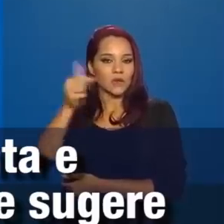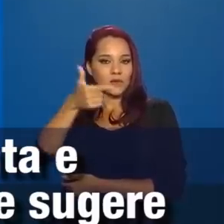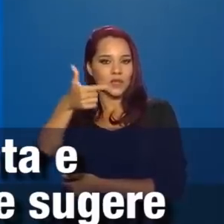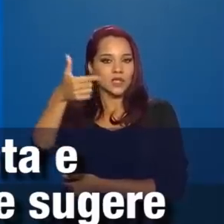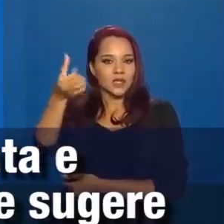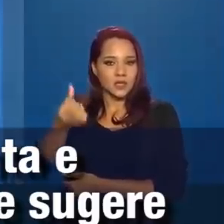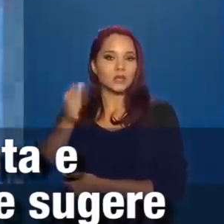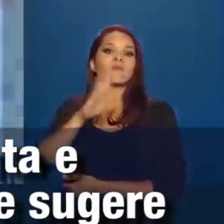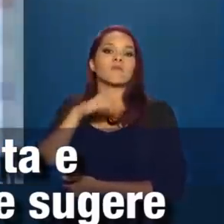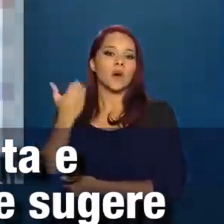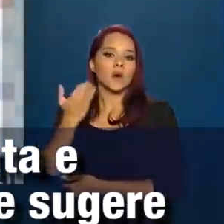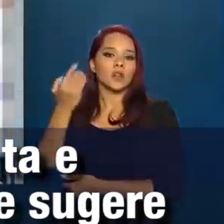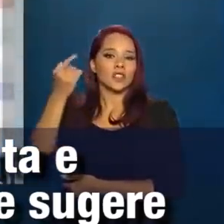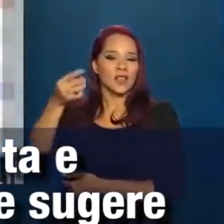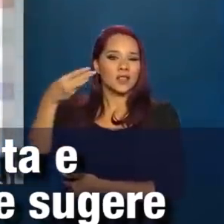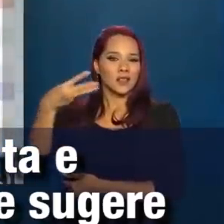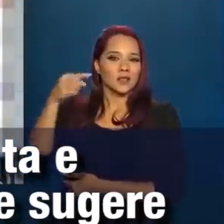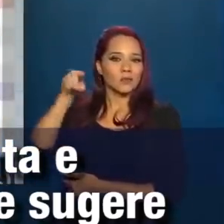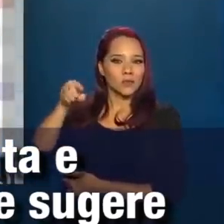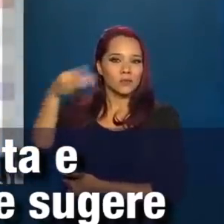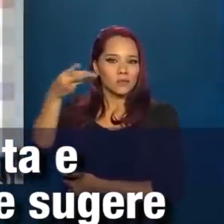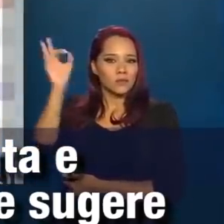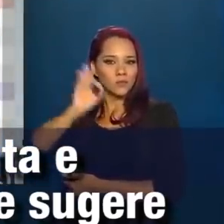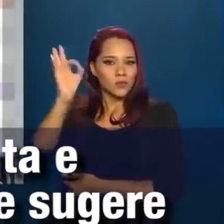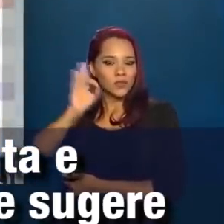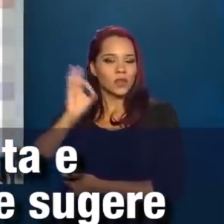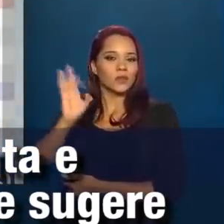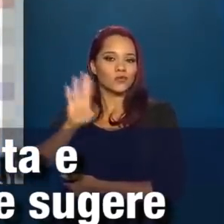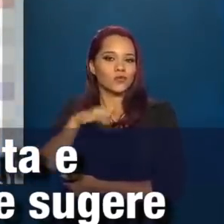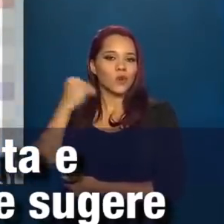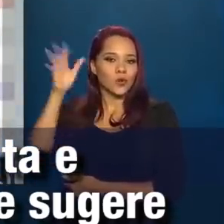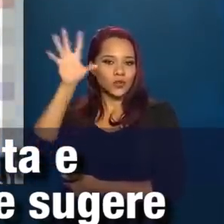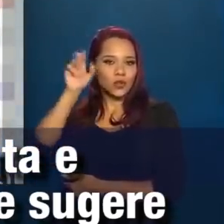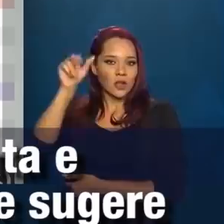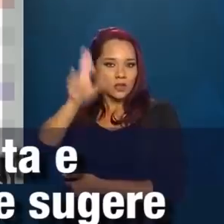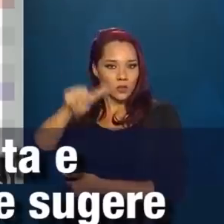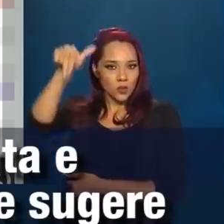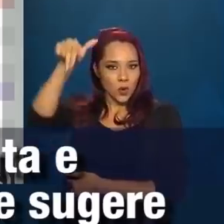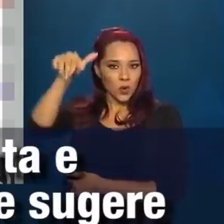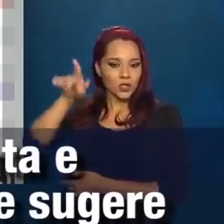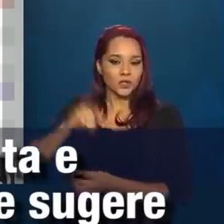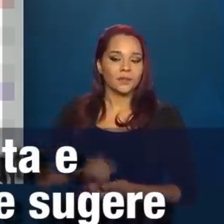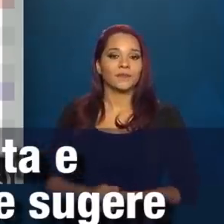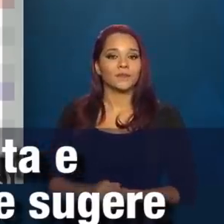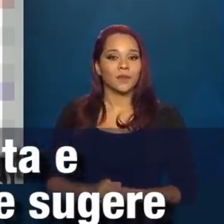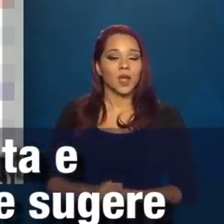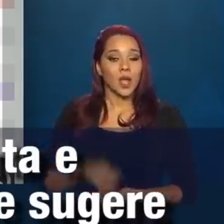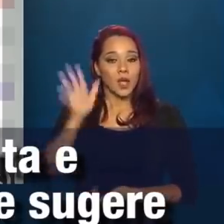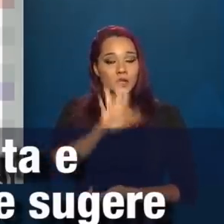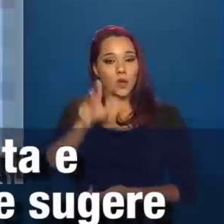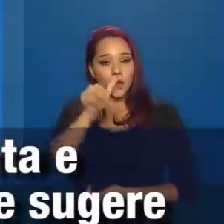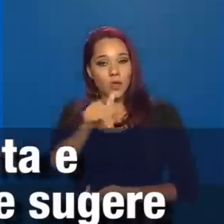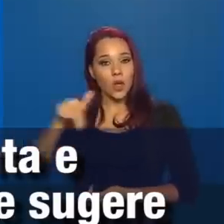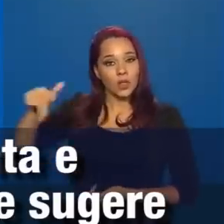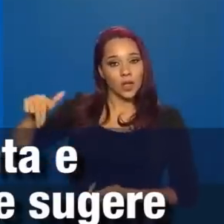26 óbitos, dá 3,3% de letalidade na região norte. Região